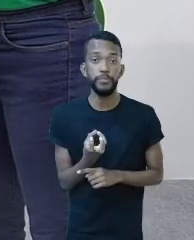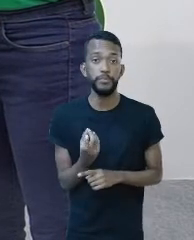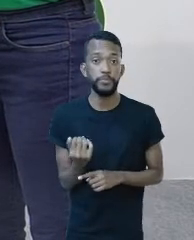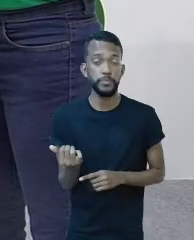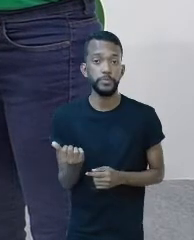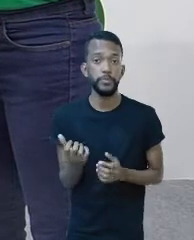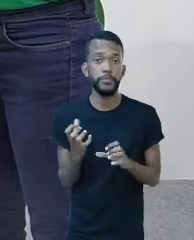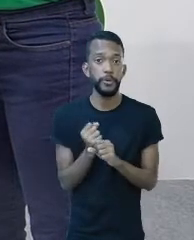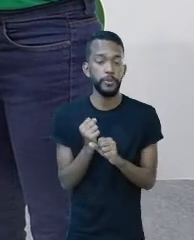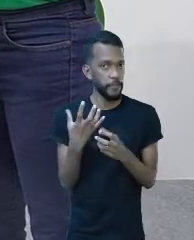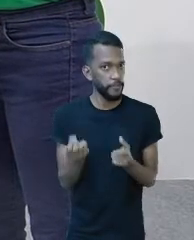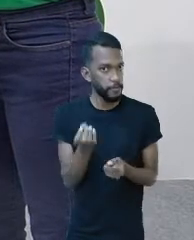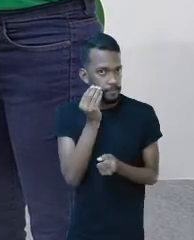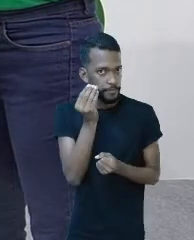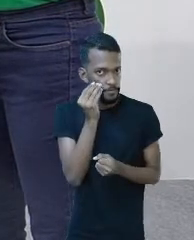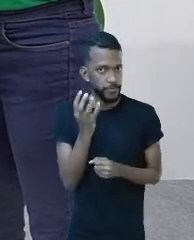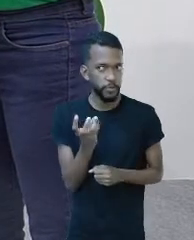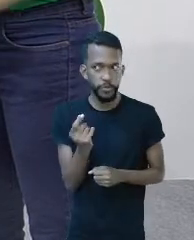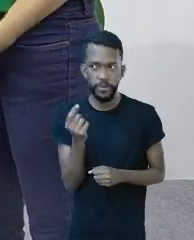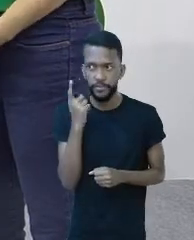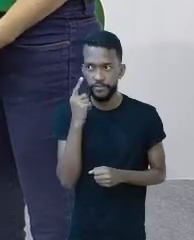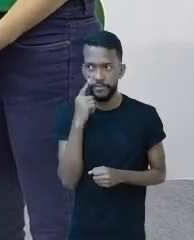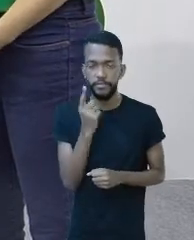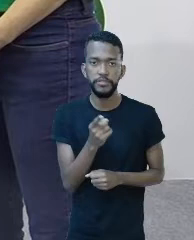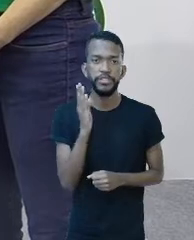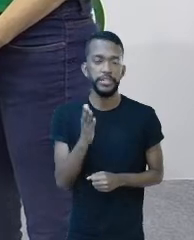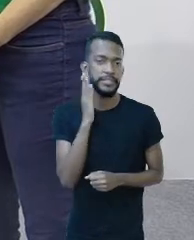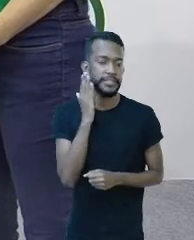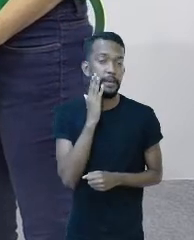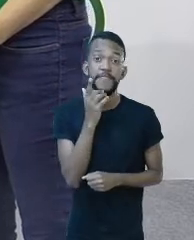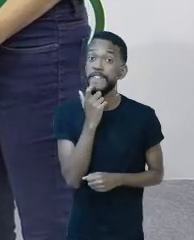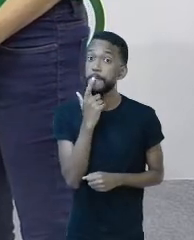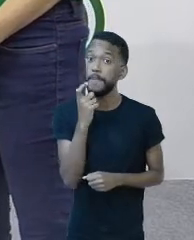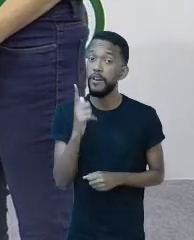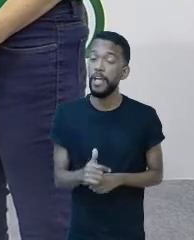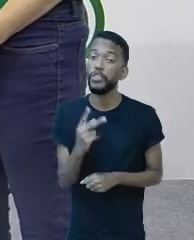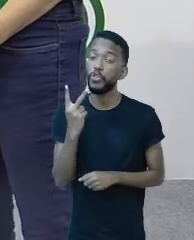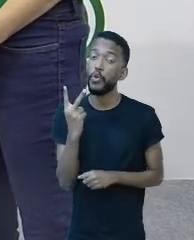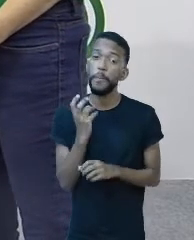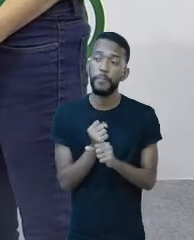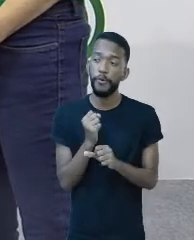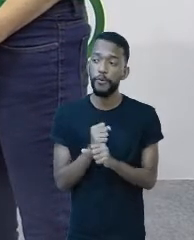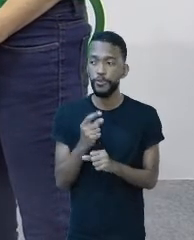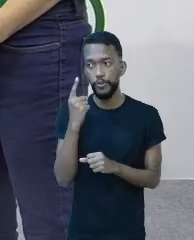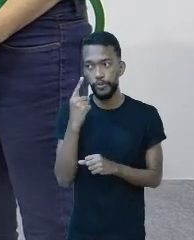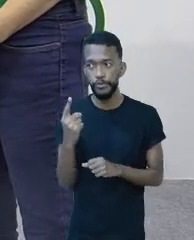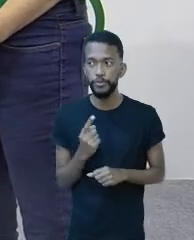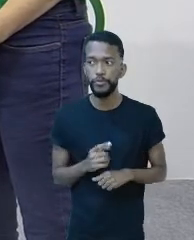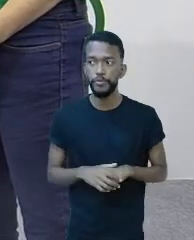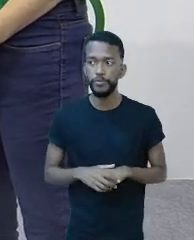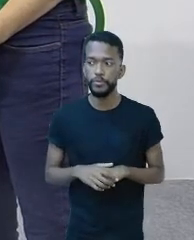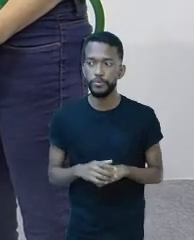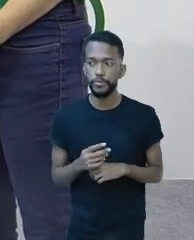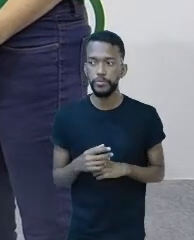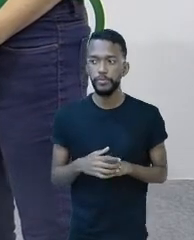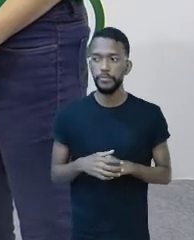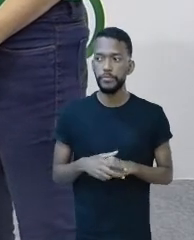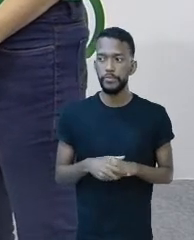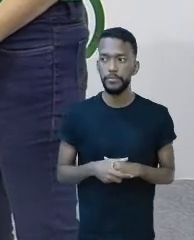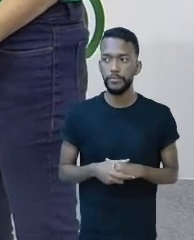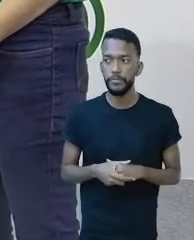iríamos fazer? Vamos contar? Olha só, vocês sabem que o vermelho vale 2 pontos, não é? Então eu tenho aqui, ó,